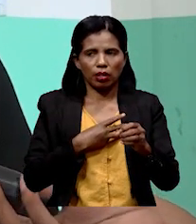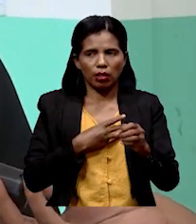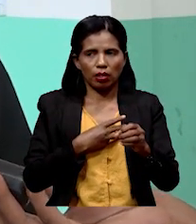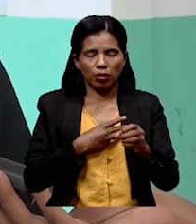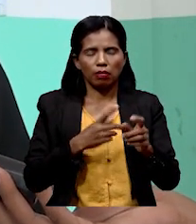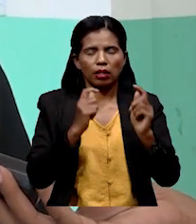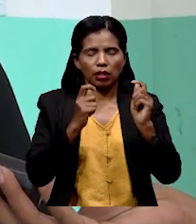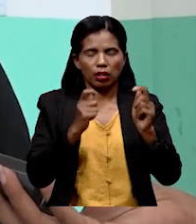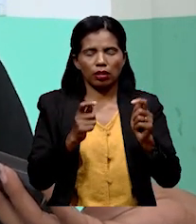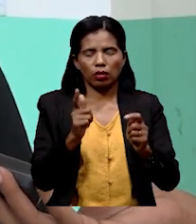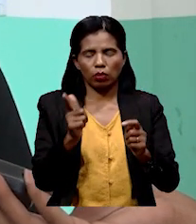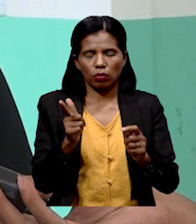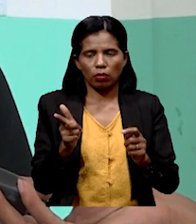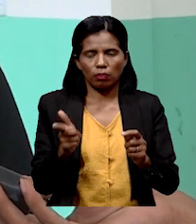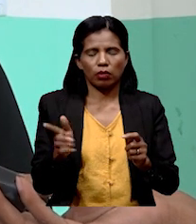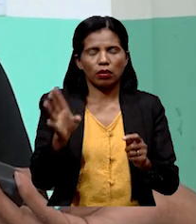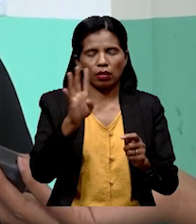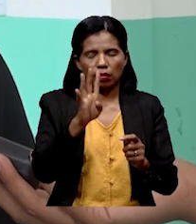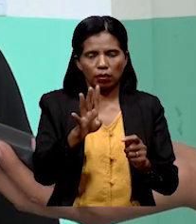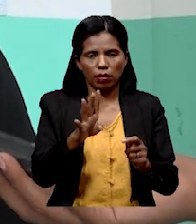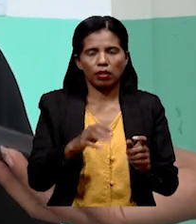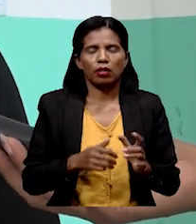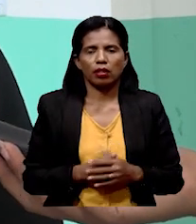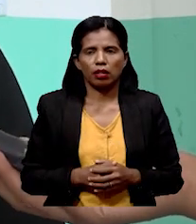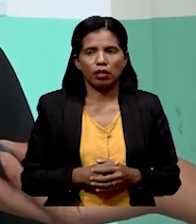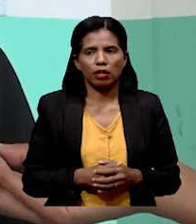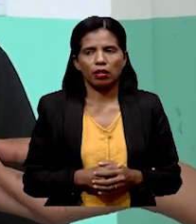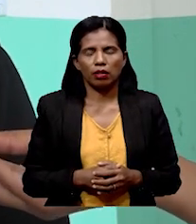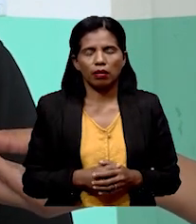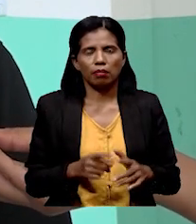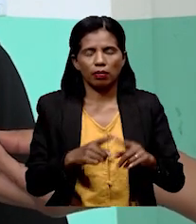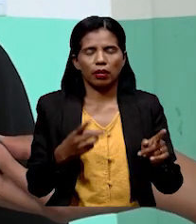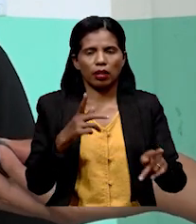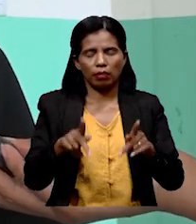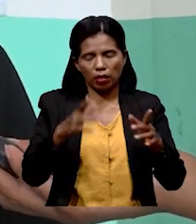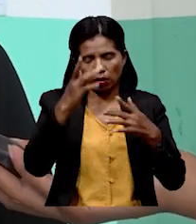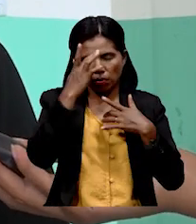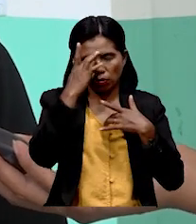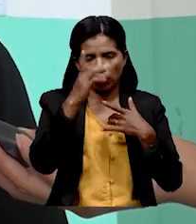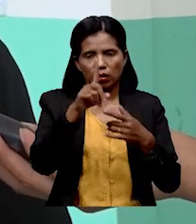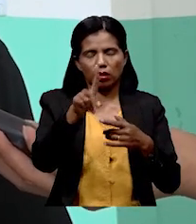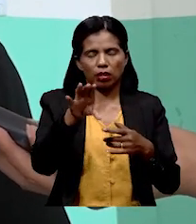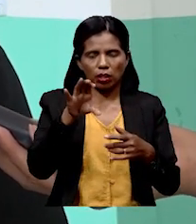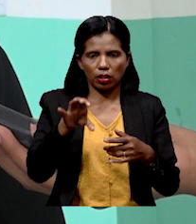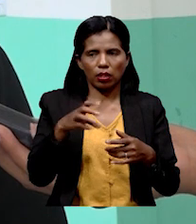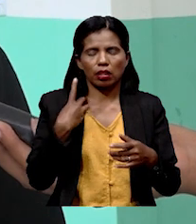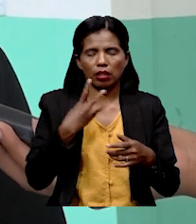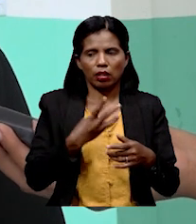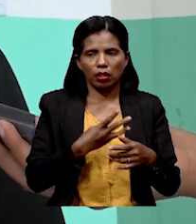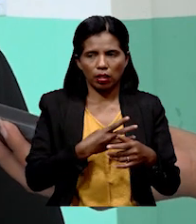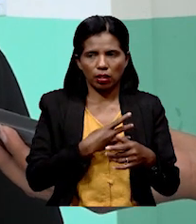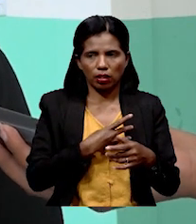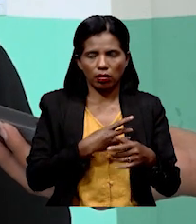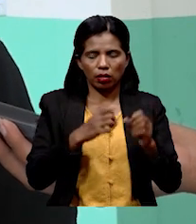ba 25 samplet ne be que nia a mi be ene paciente baixa mais de 100 da ruma e por si a sai cantidade